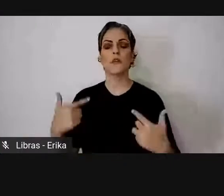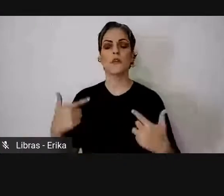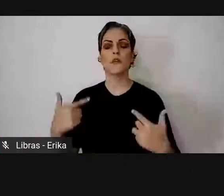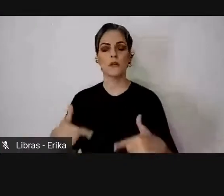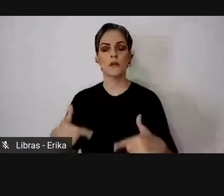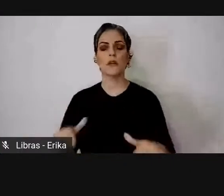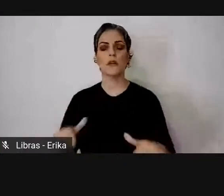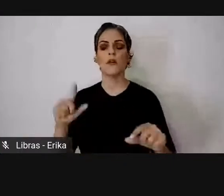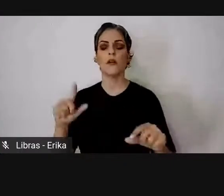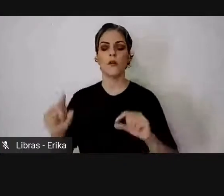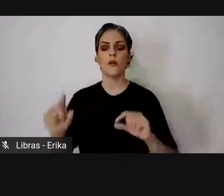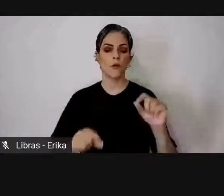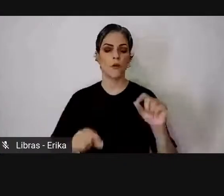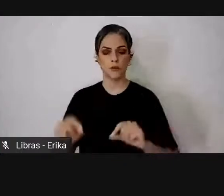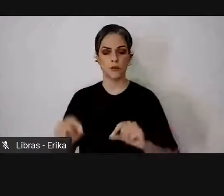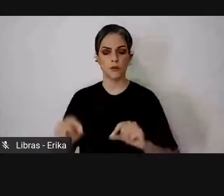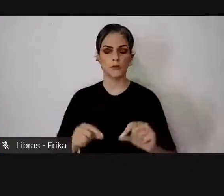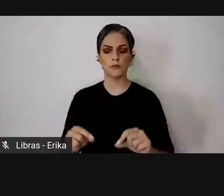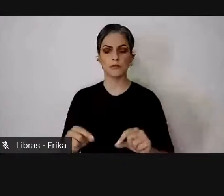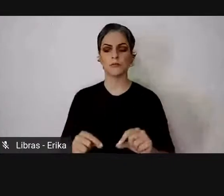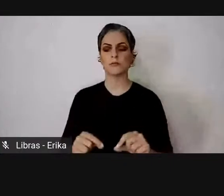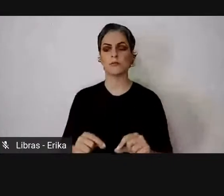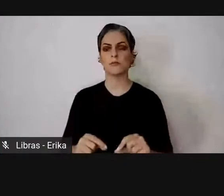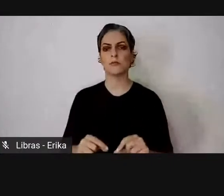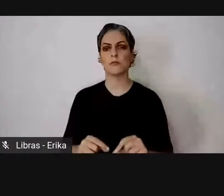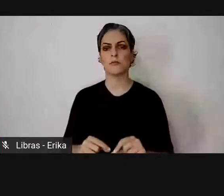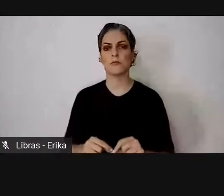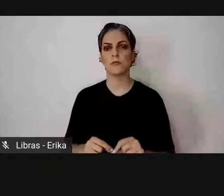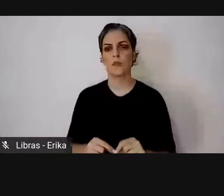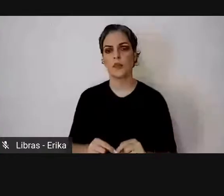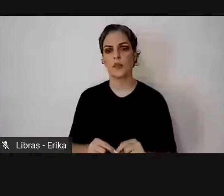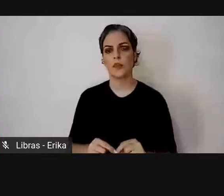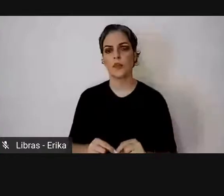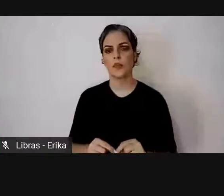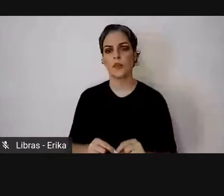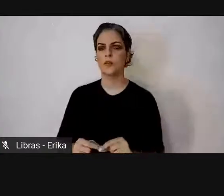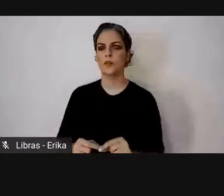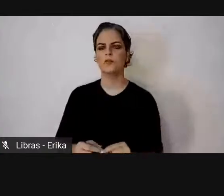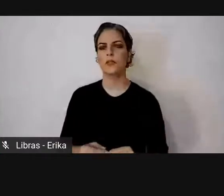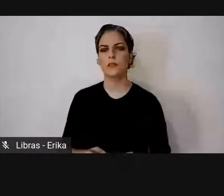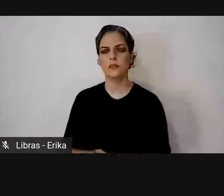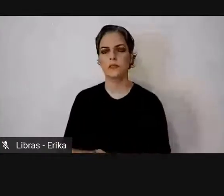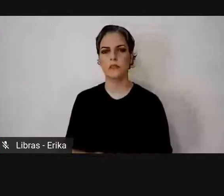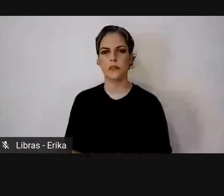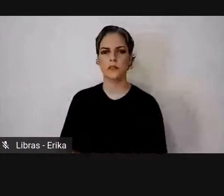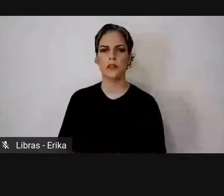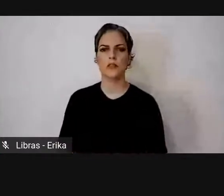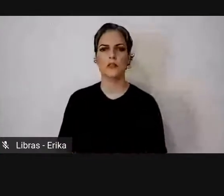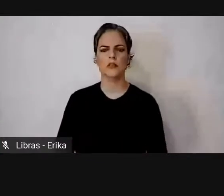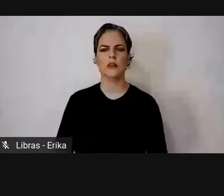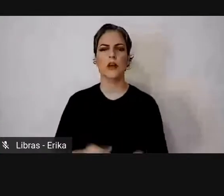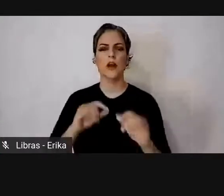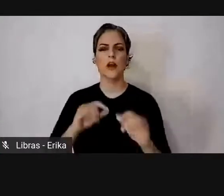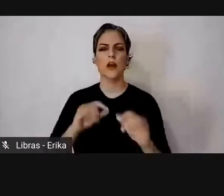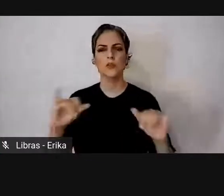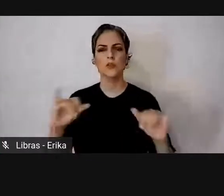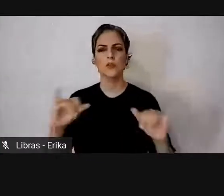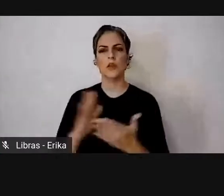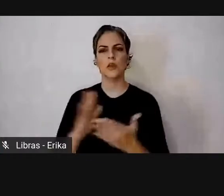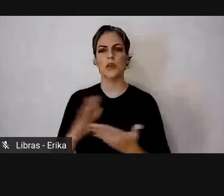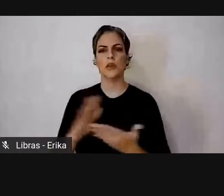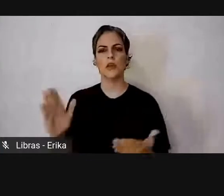a notícia de algumas mudanças, elas acabaram chegando até a Secretaria da Mulher, né? Acabou de